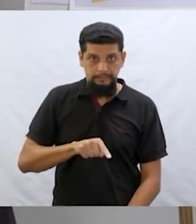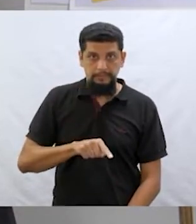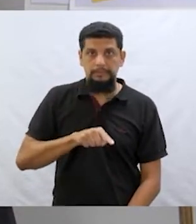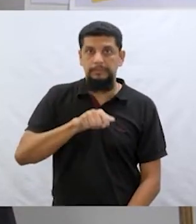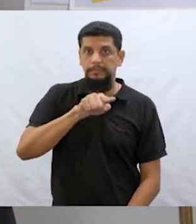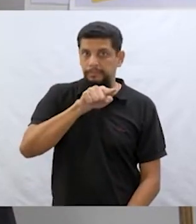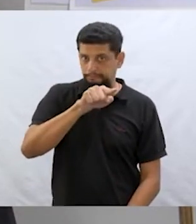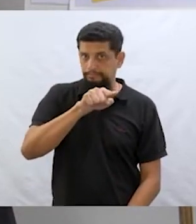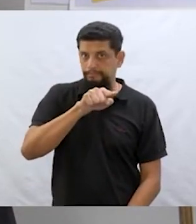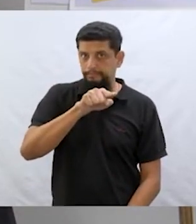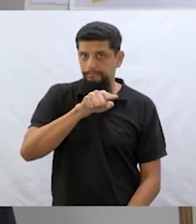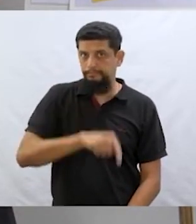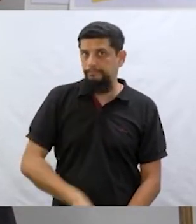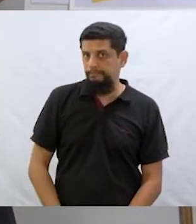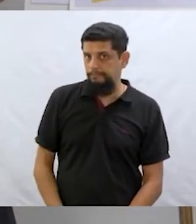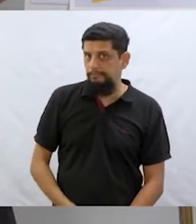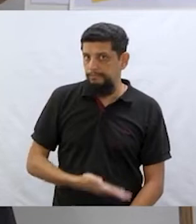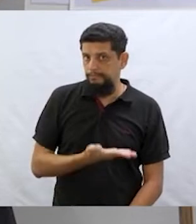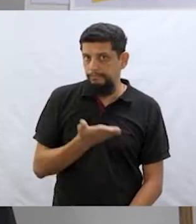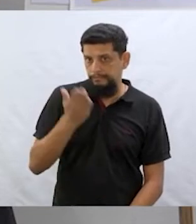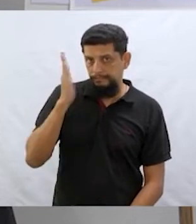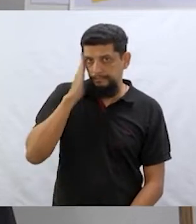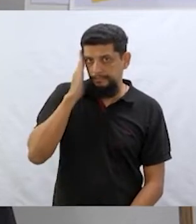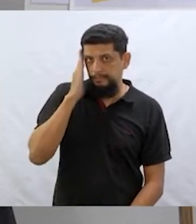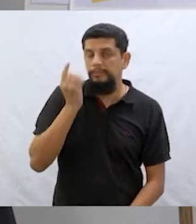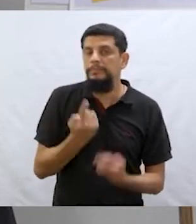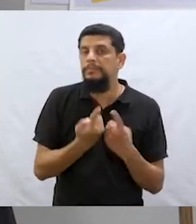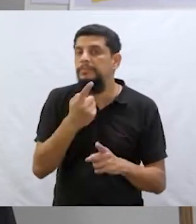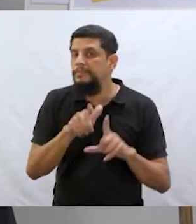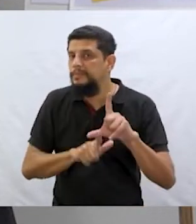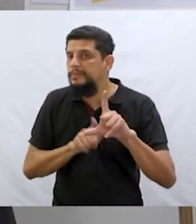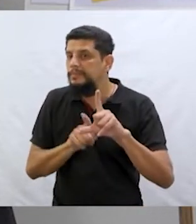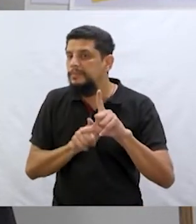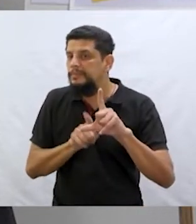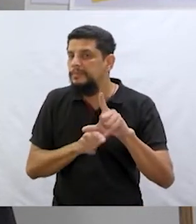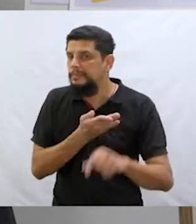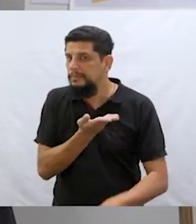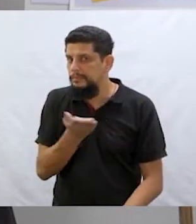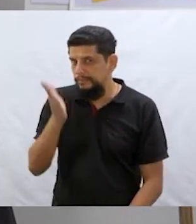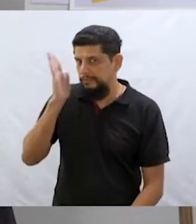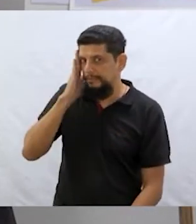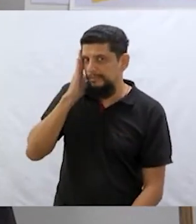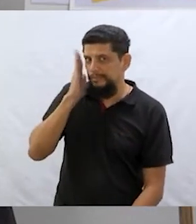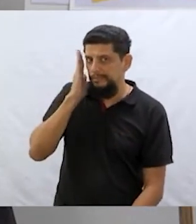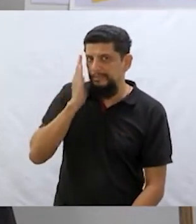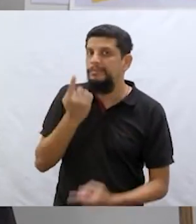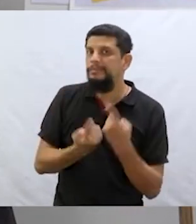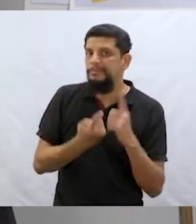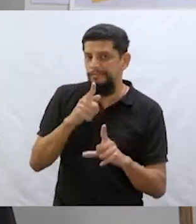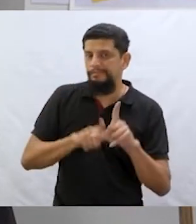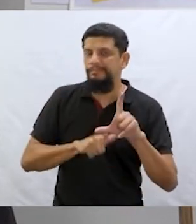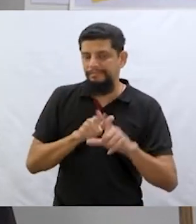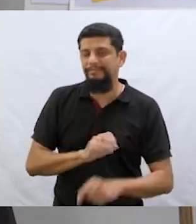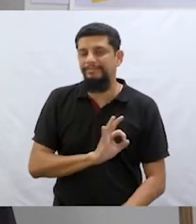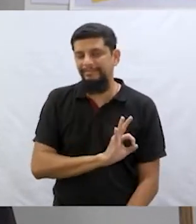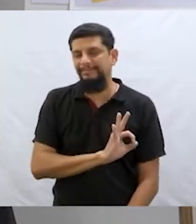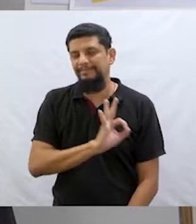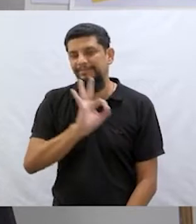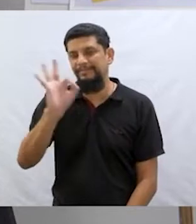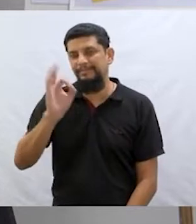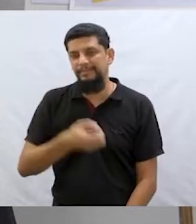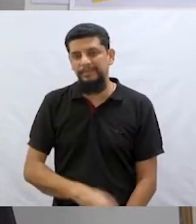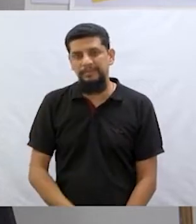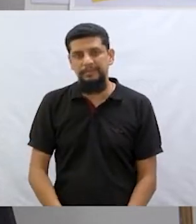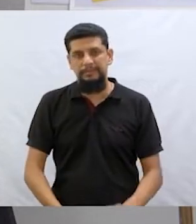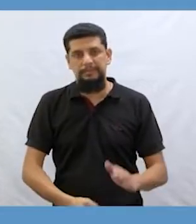sobe, desce e sobe de novo. Que letra é essa mesmo, prof? Você já sabe muito